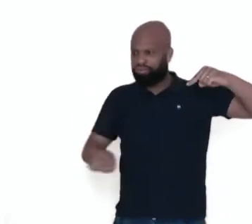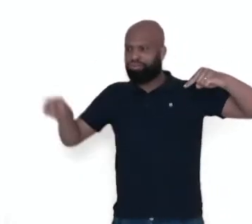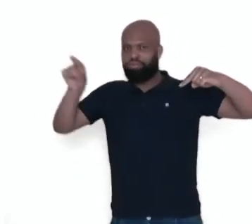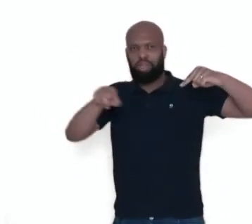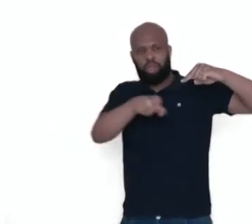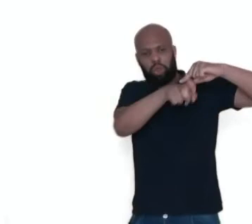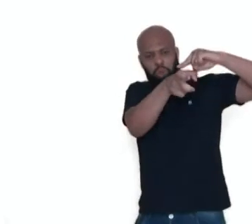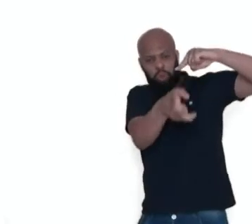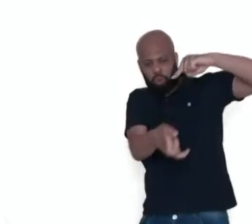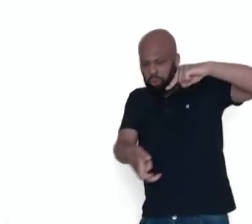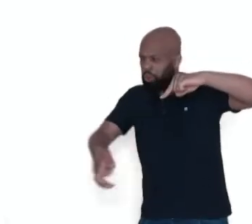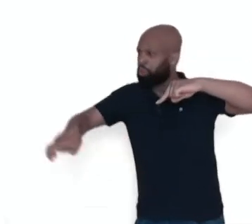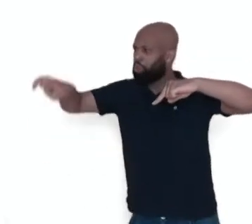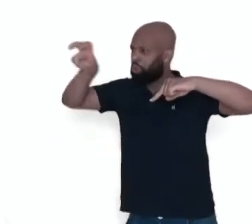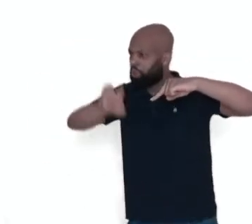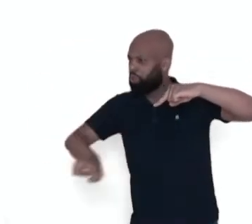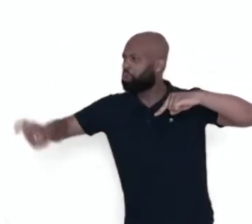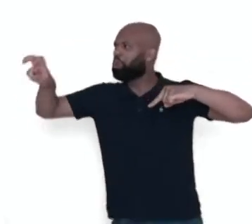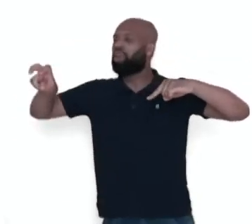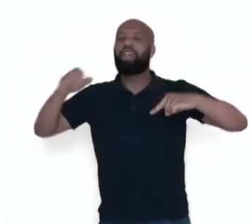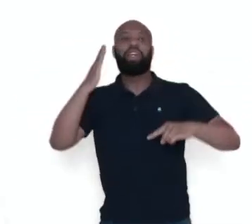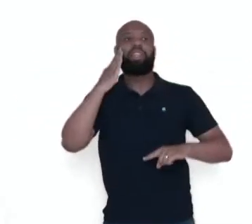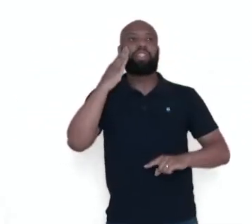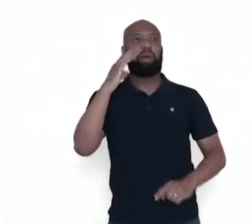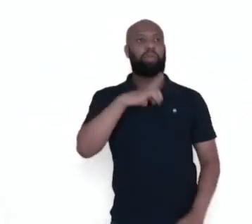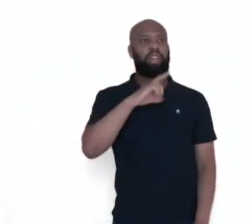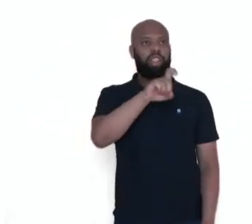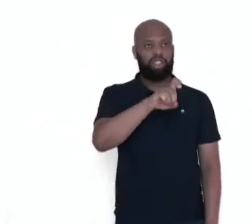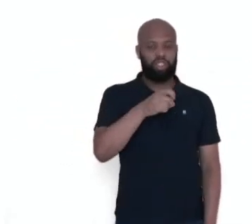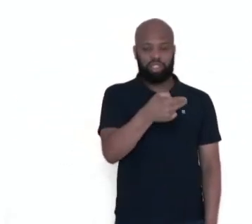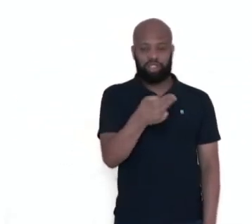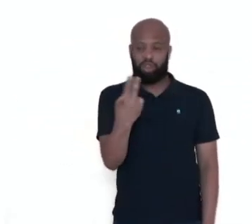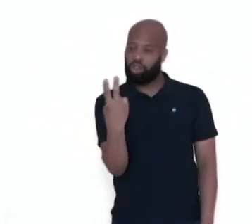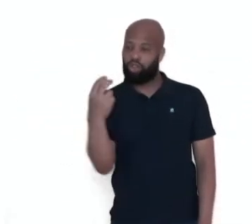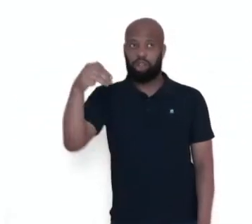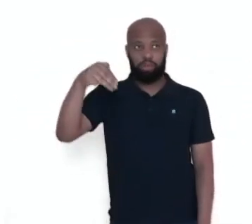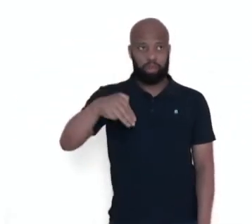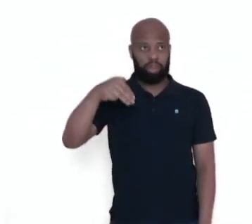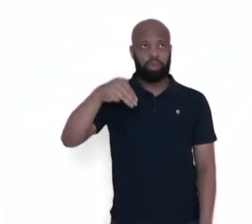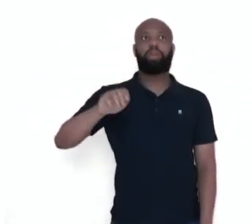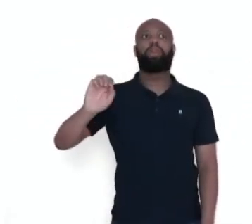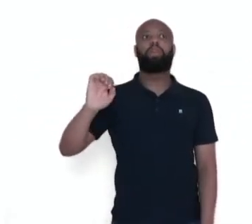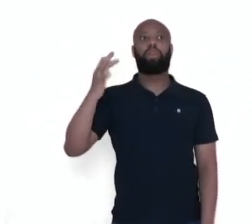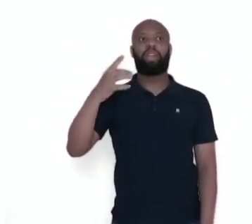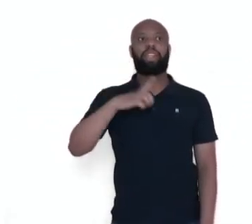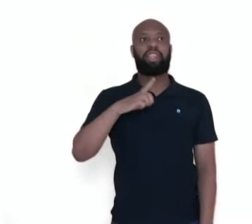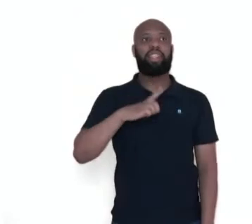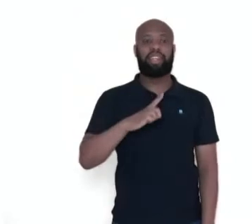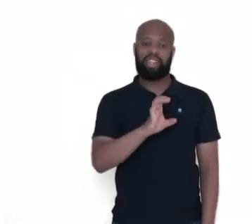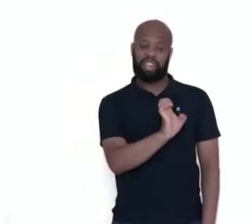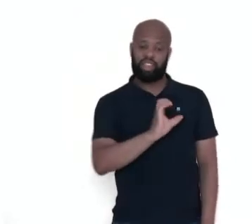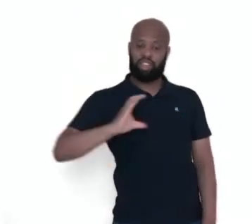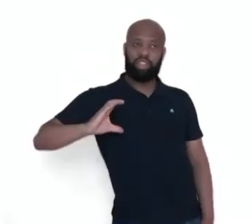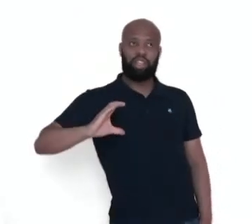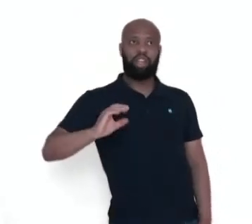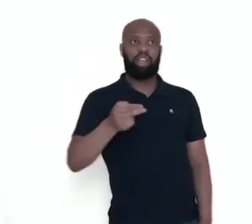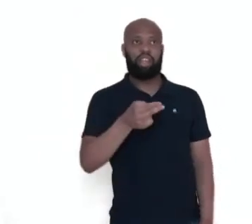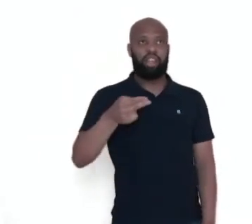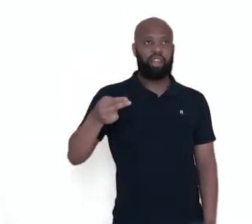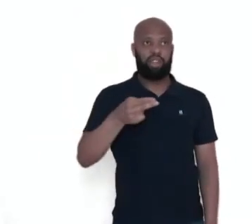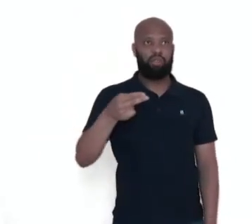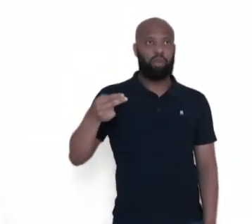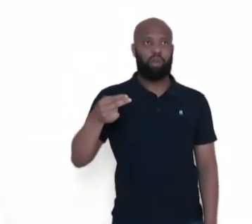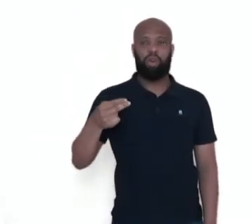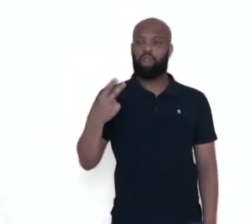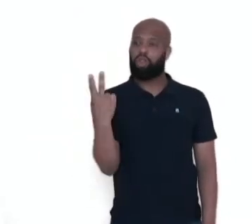né? Sabe-se que em x igual a 2 metros, a energia cinética é igual